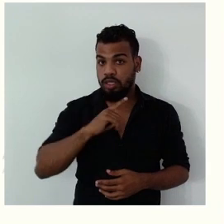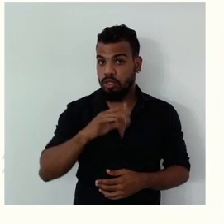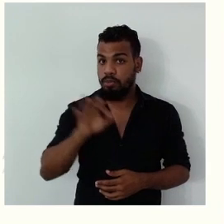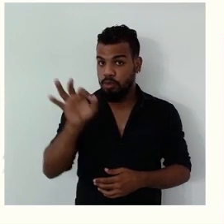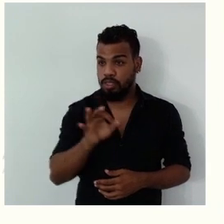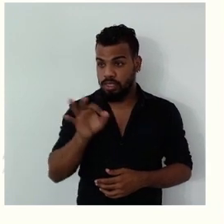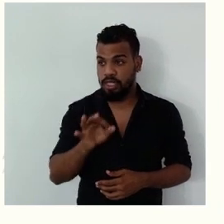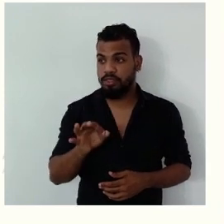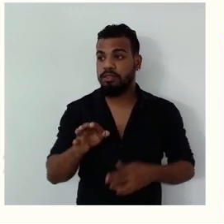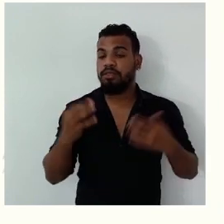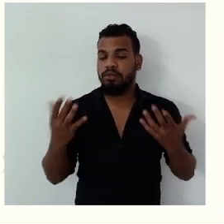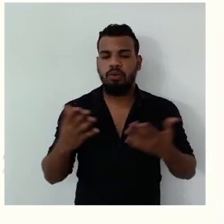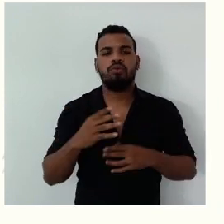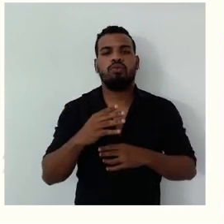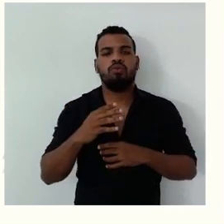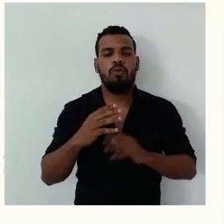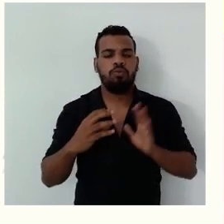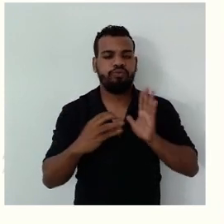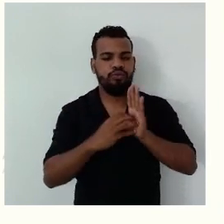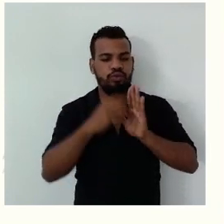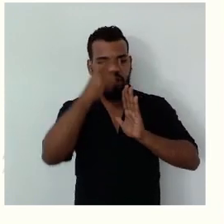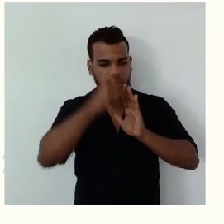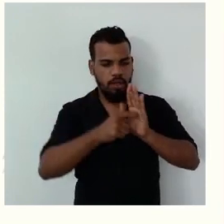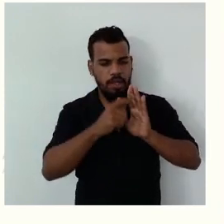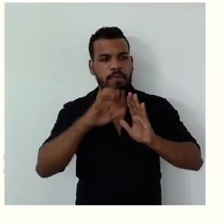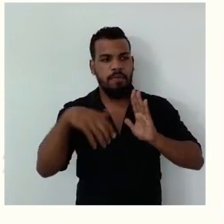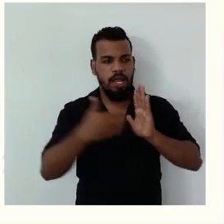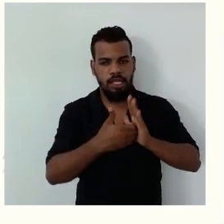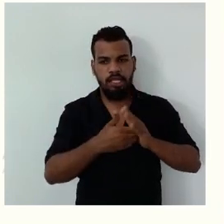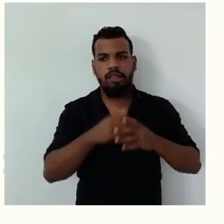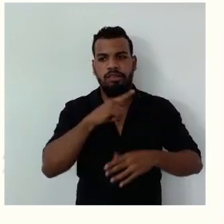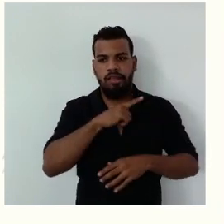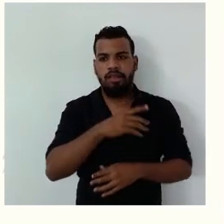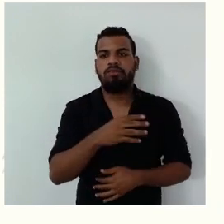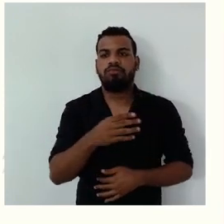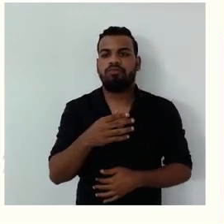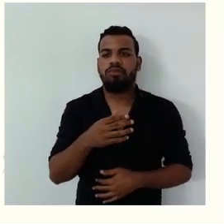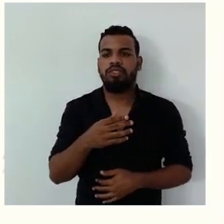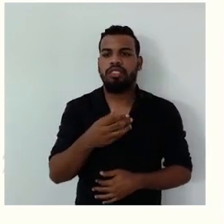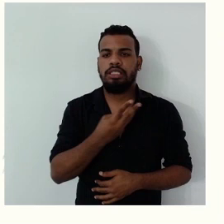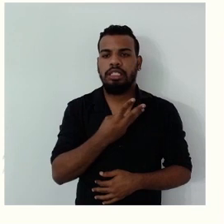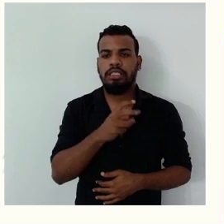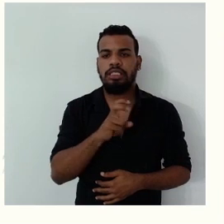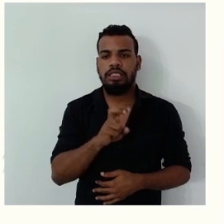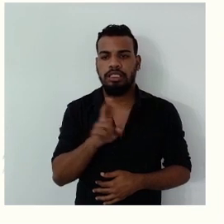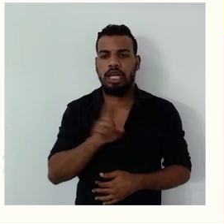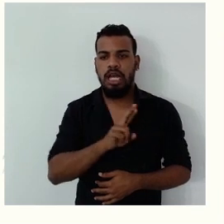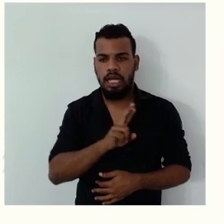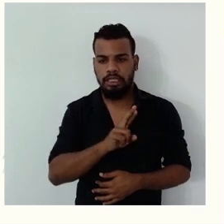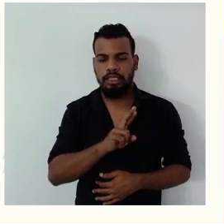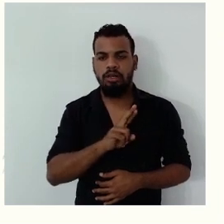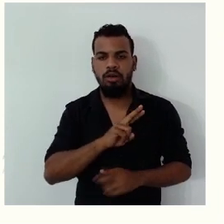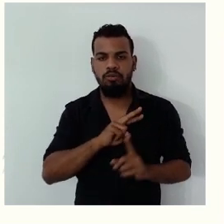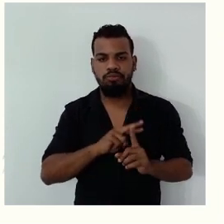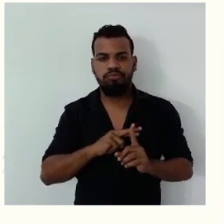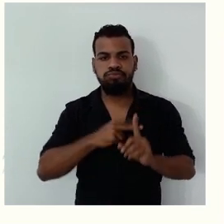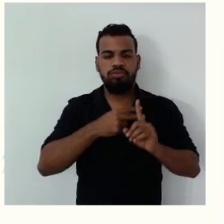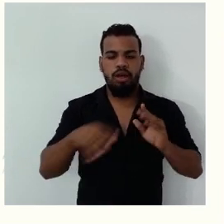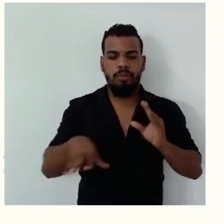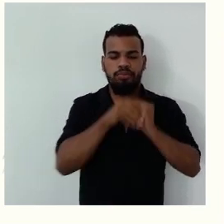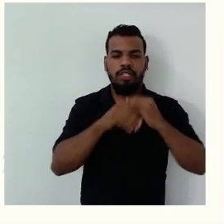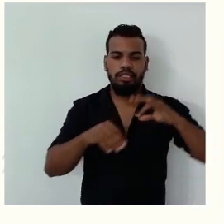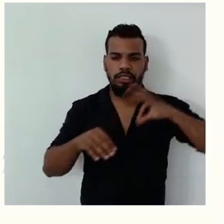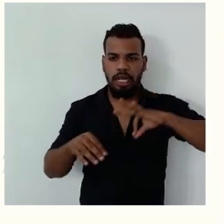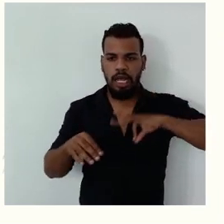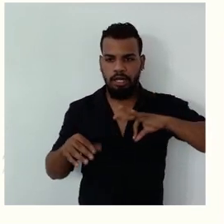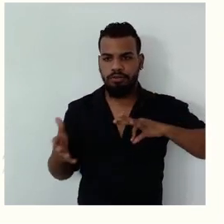porcentagem. Um funcionário de uma empresa recebeu a quantia de R$ 315 a mais do seu salário,